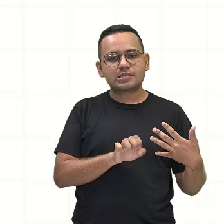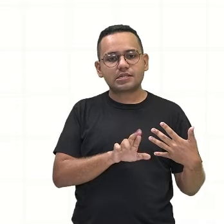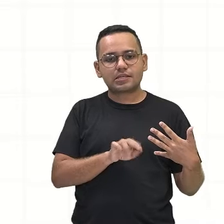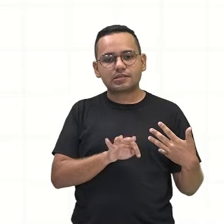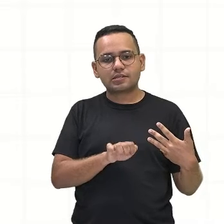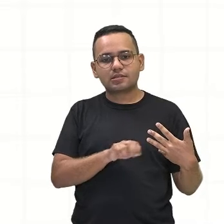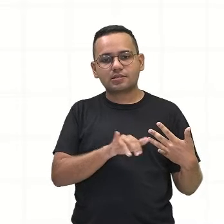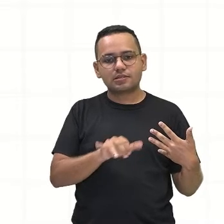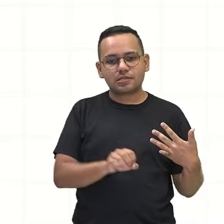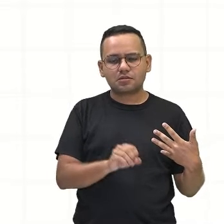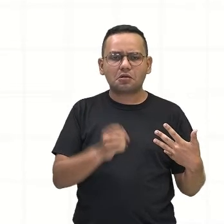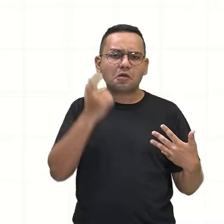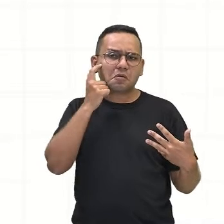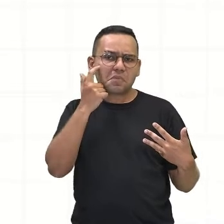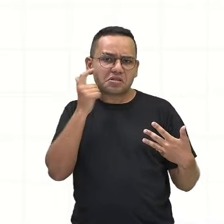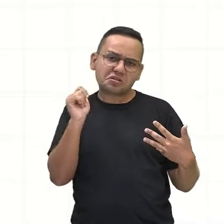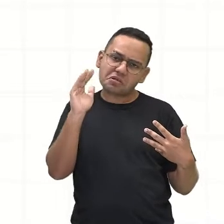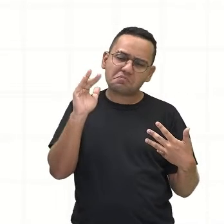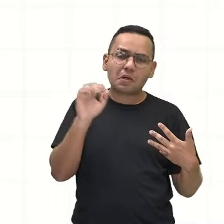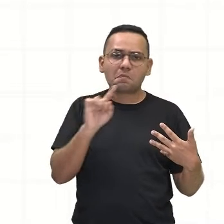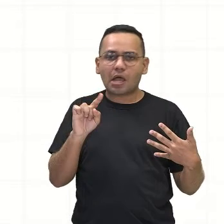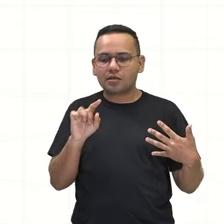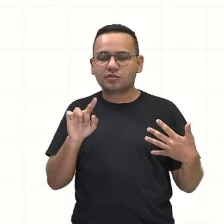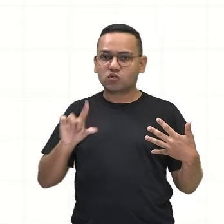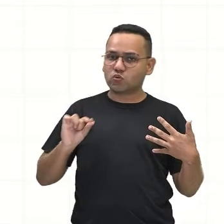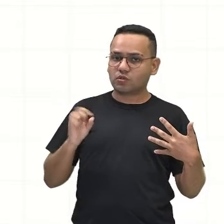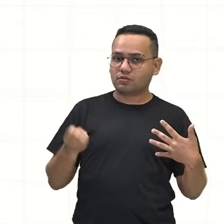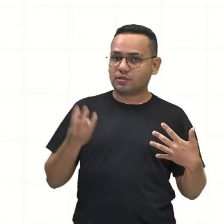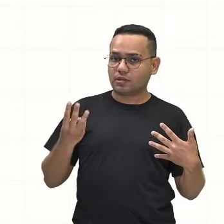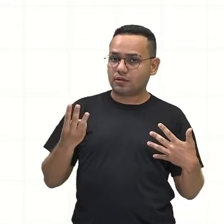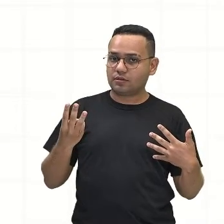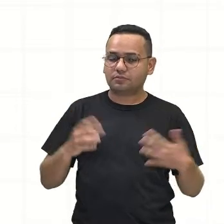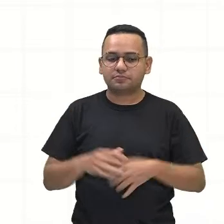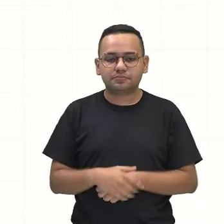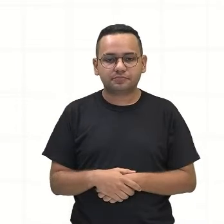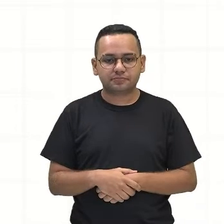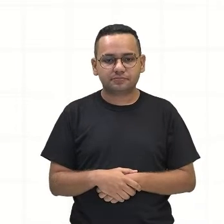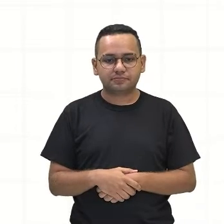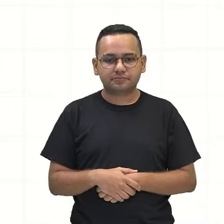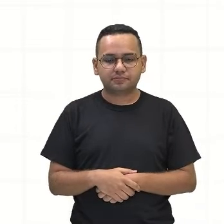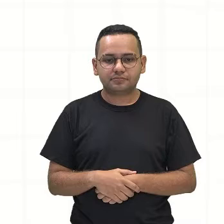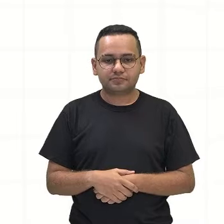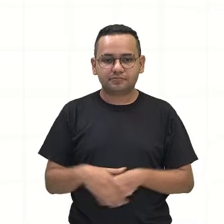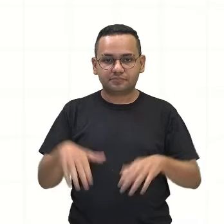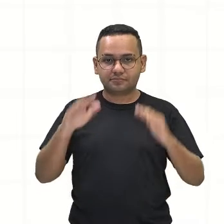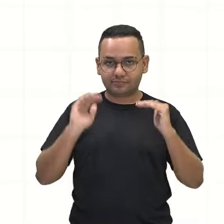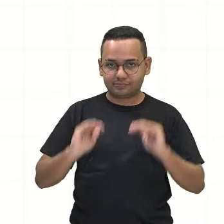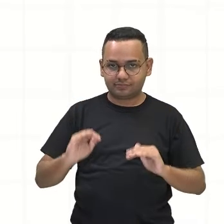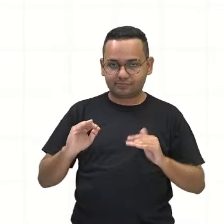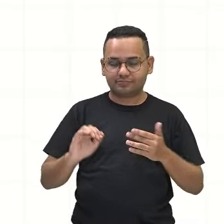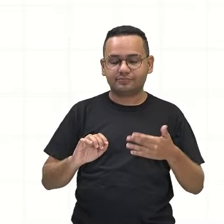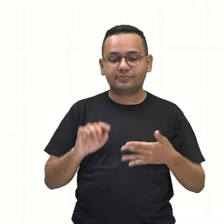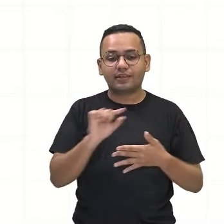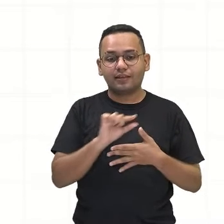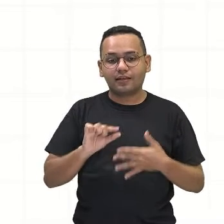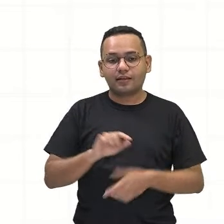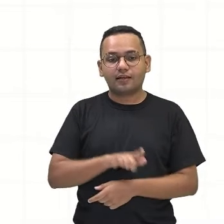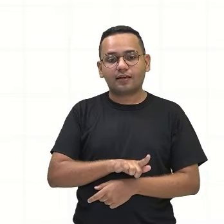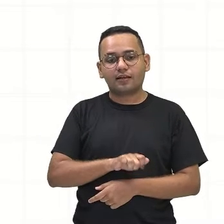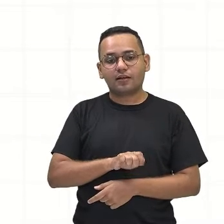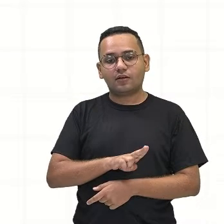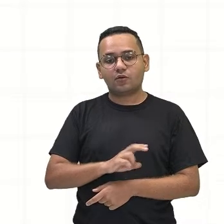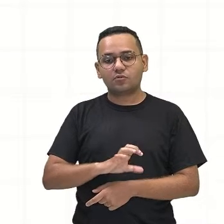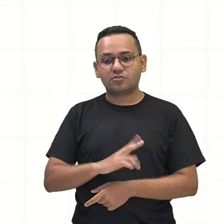né? Sertanejo, 3. E tem até gauchesca aqui, ó,